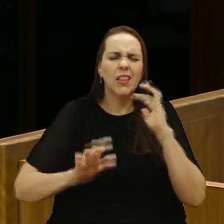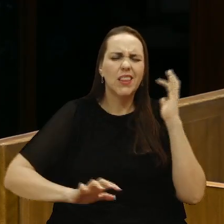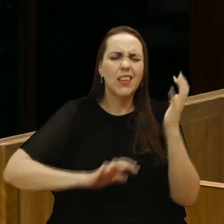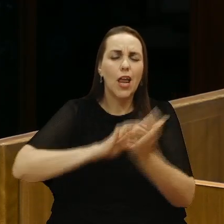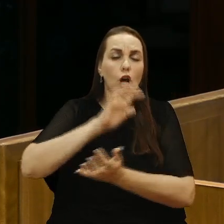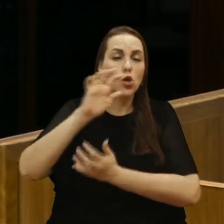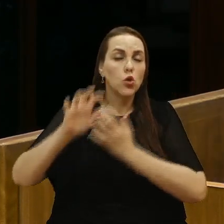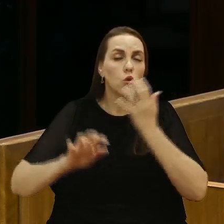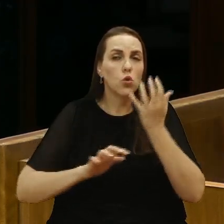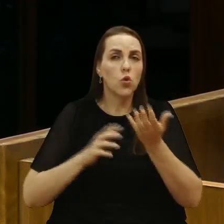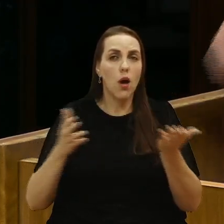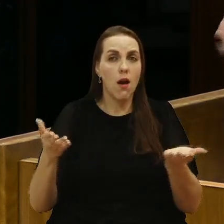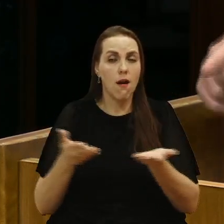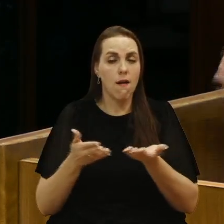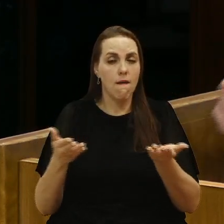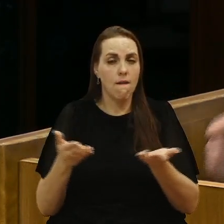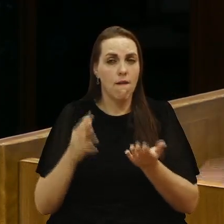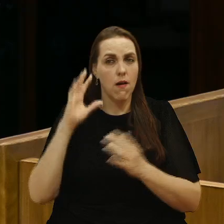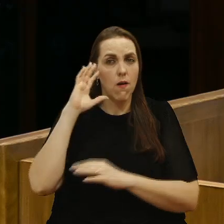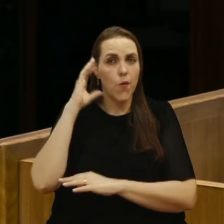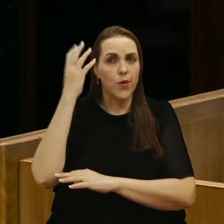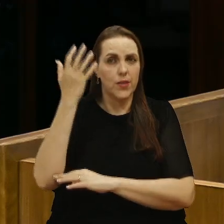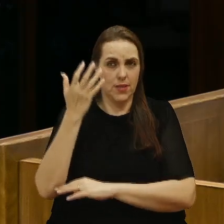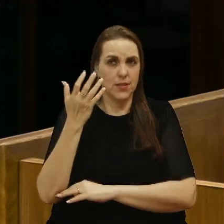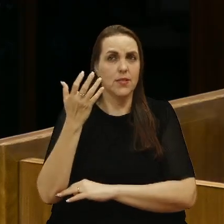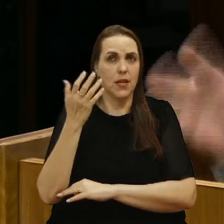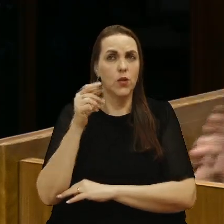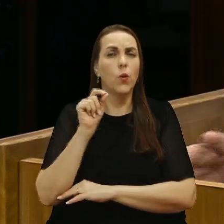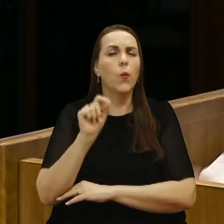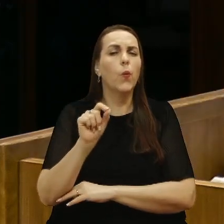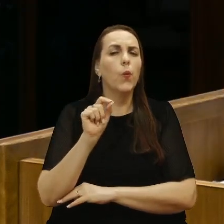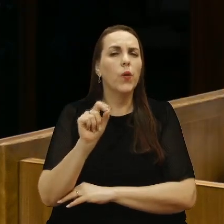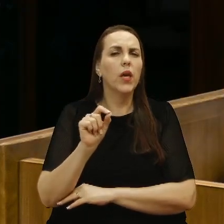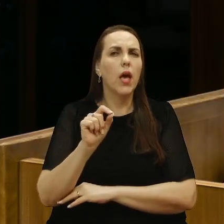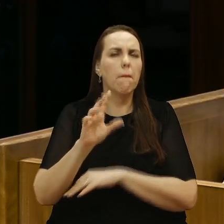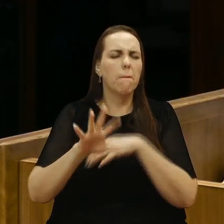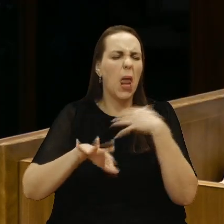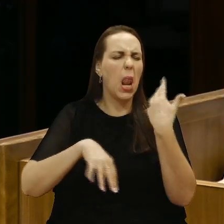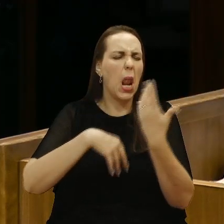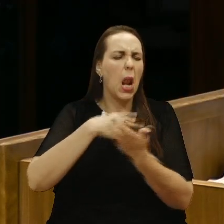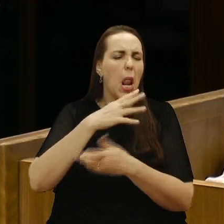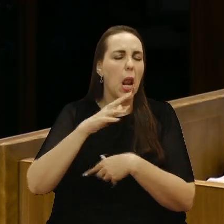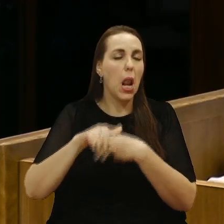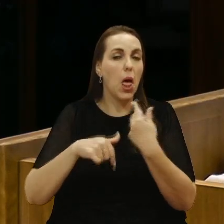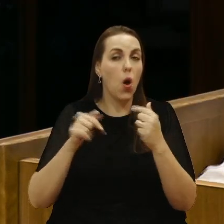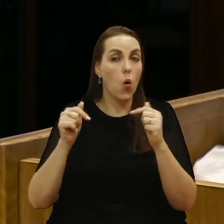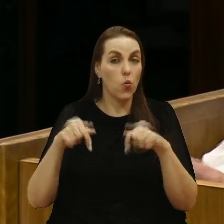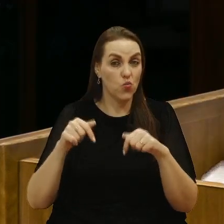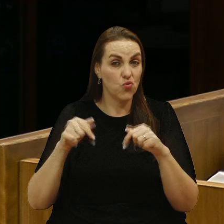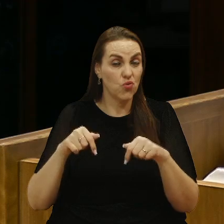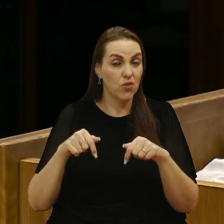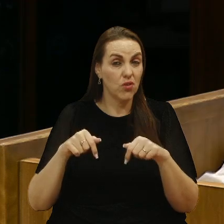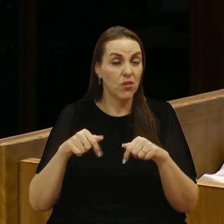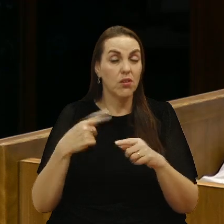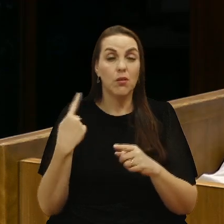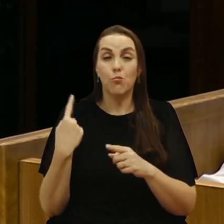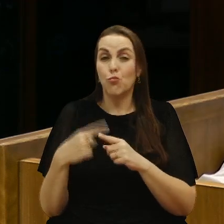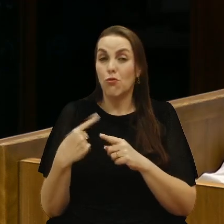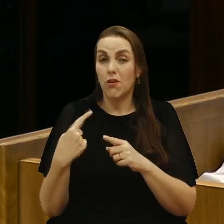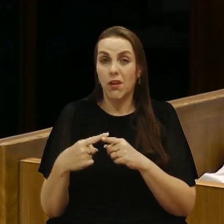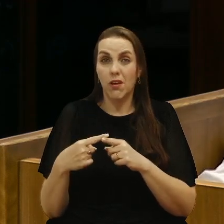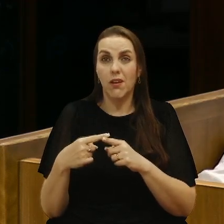transtorno, tudo o que está acontecendo aqui hoje, todo esse ambaradã que aconteceu, foi